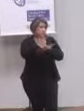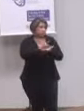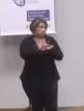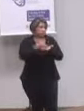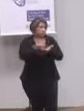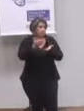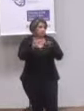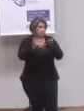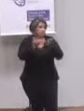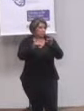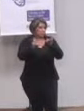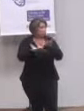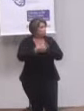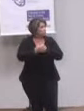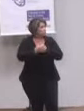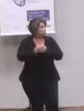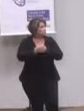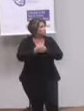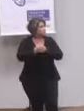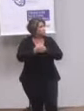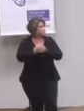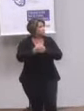eficaz?